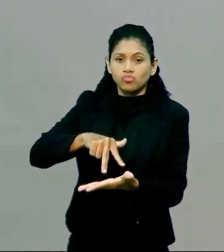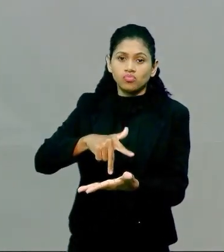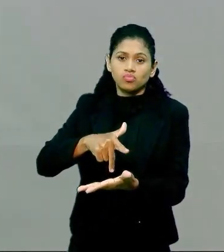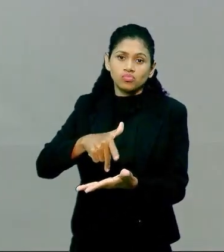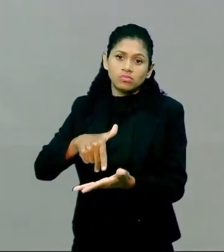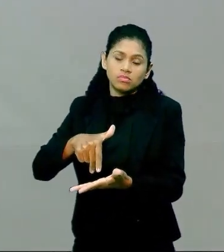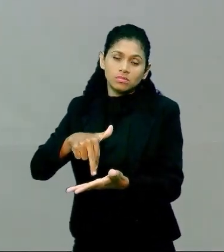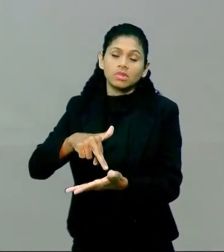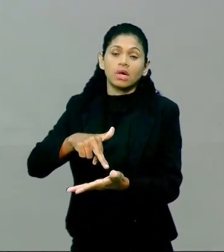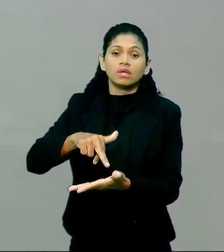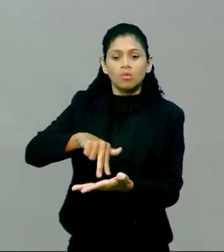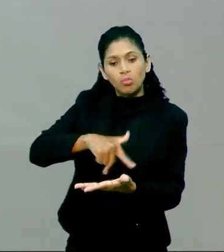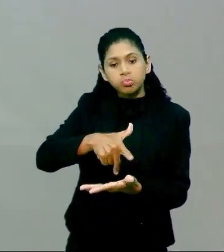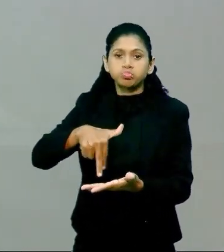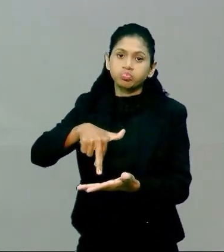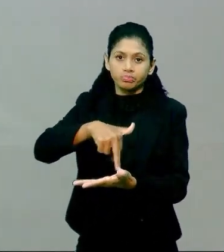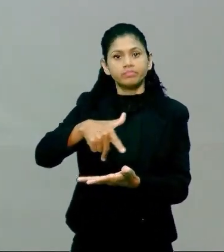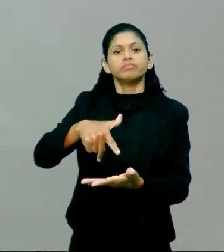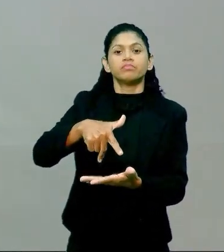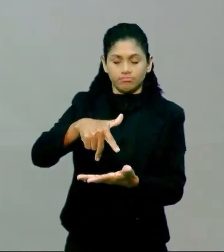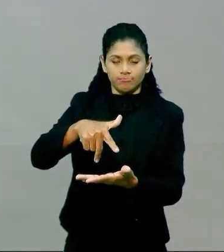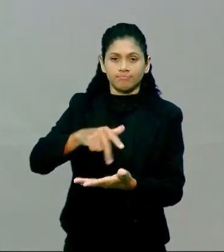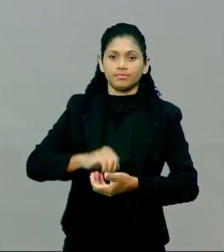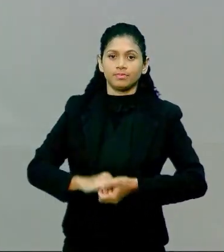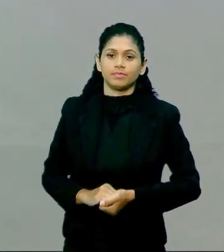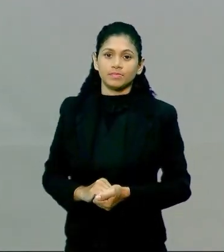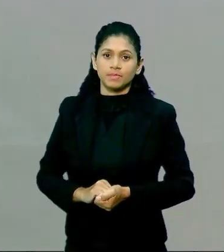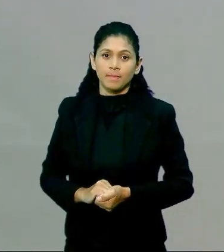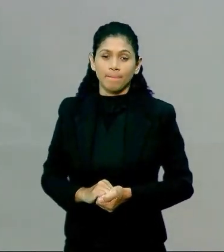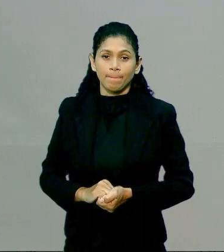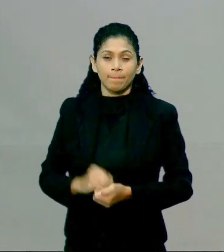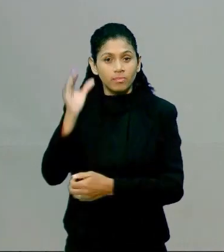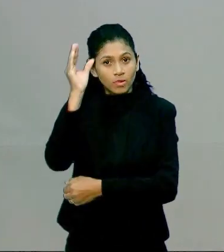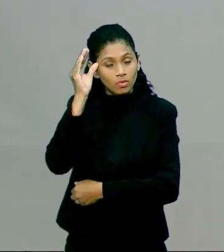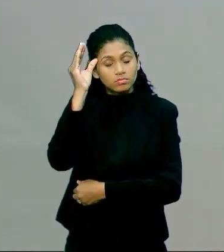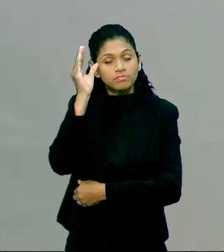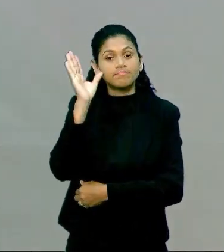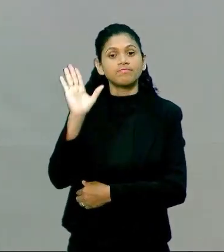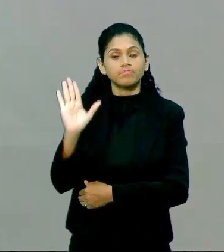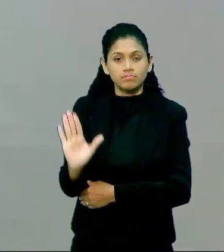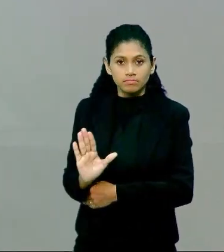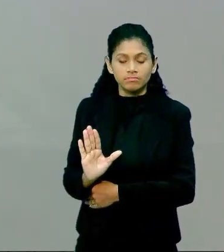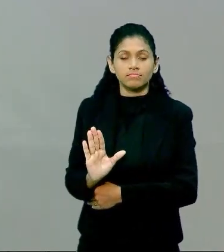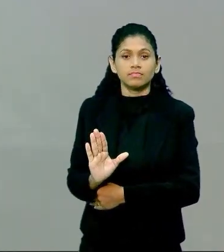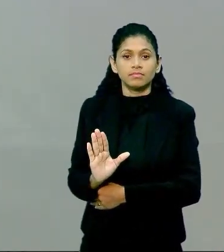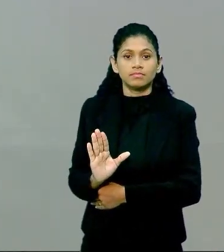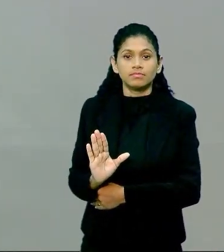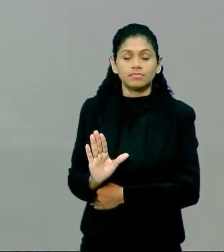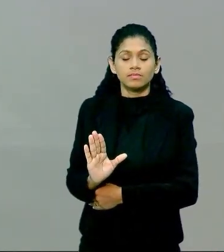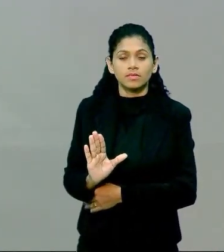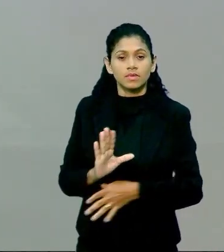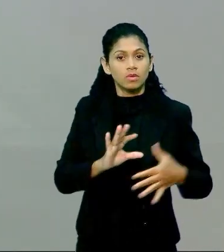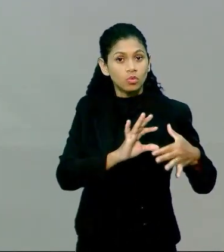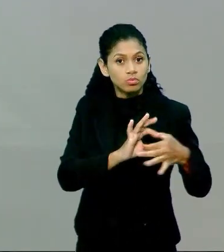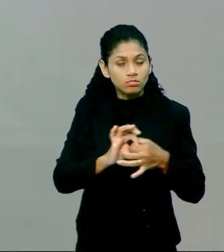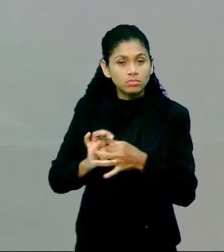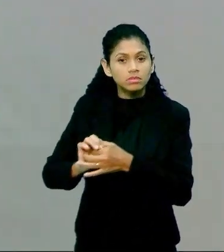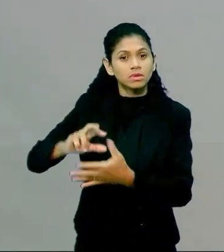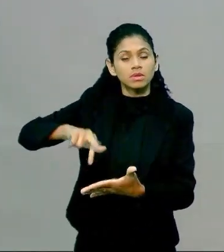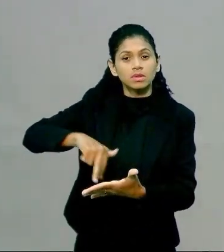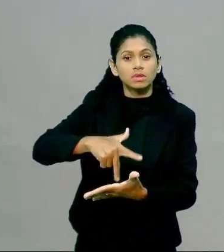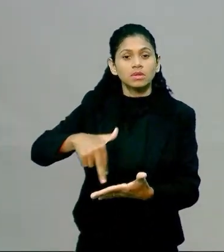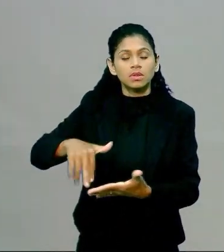E tudo isso a gente vai fazendo em harmonia. Compreendendo isso, fazendo essa contextualização da